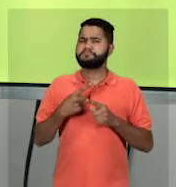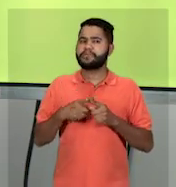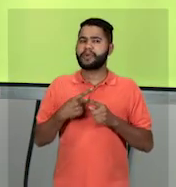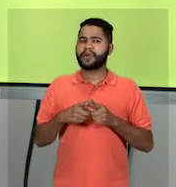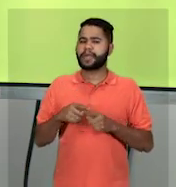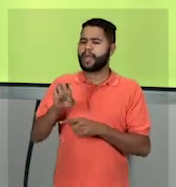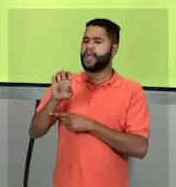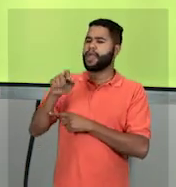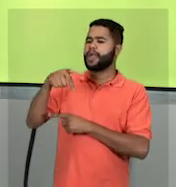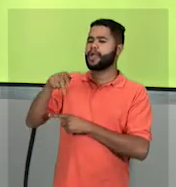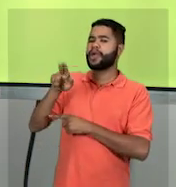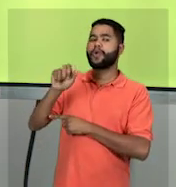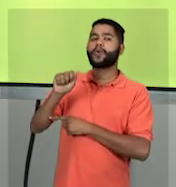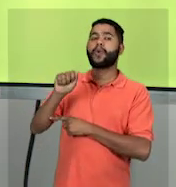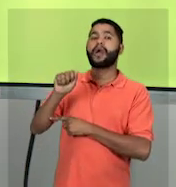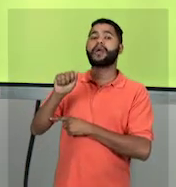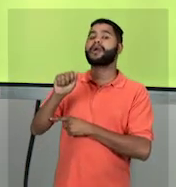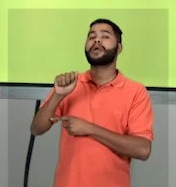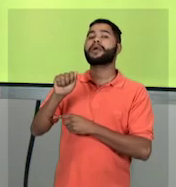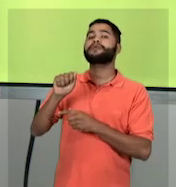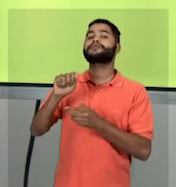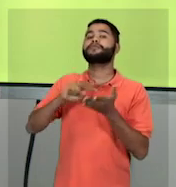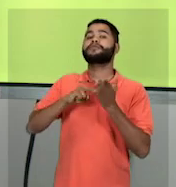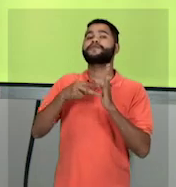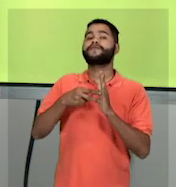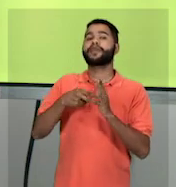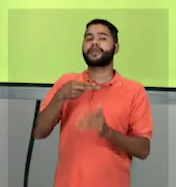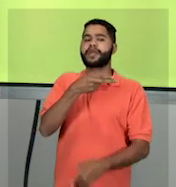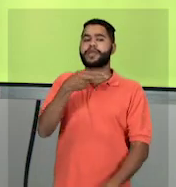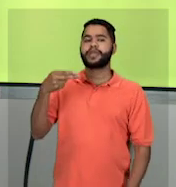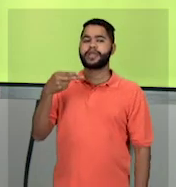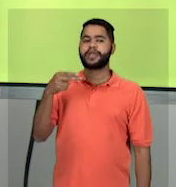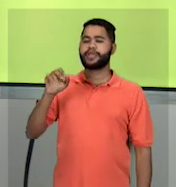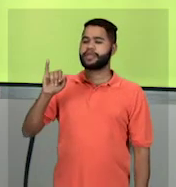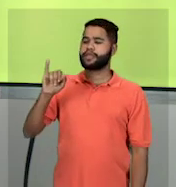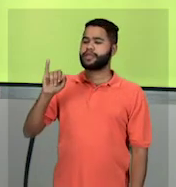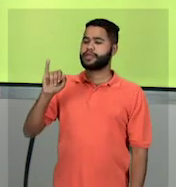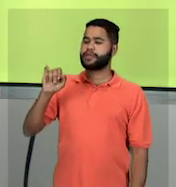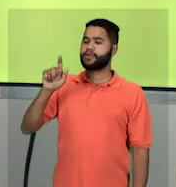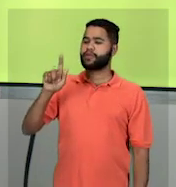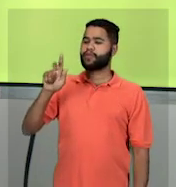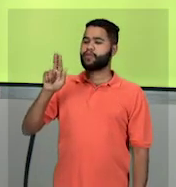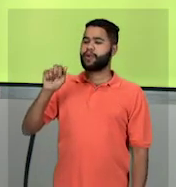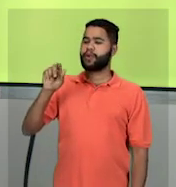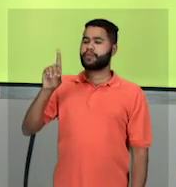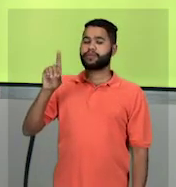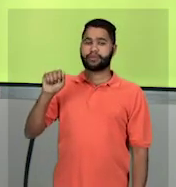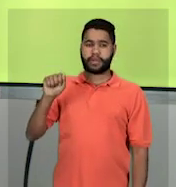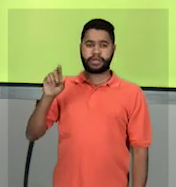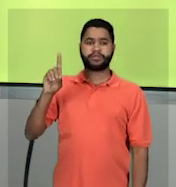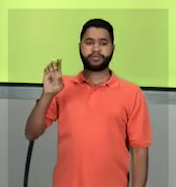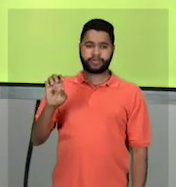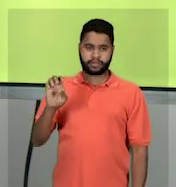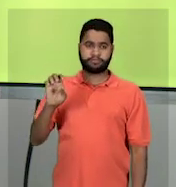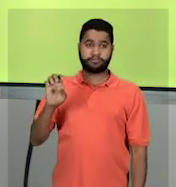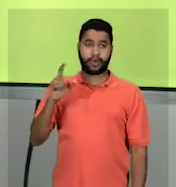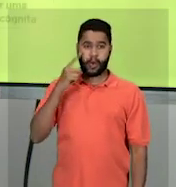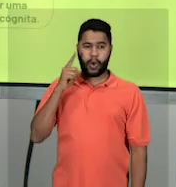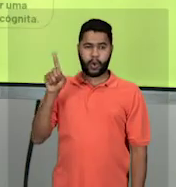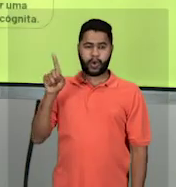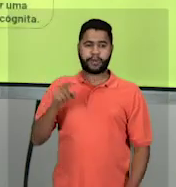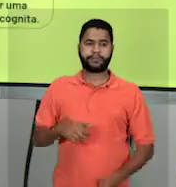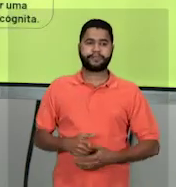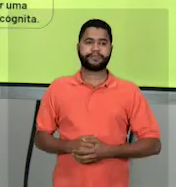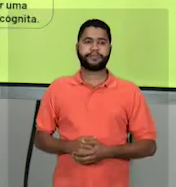Eco a Epa igualdade então tudo que falar é que você vai pensar em igualdade fechou sim Tom pode o